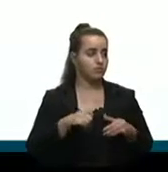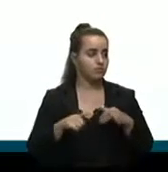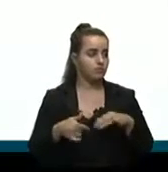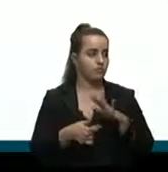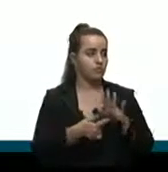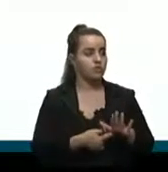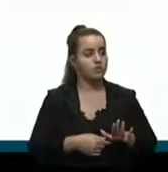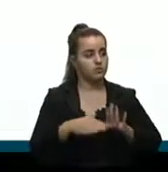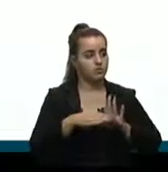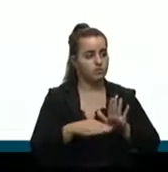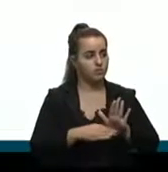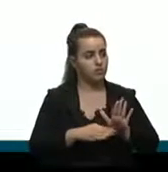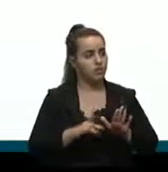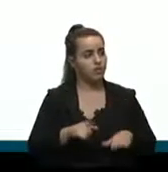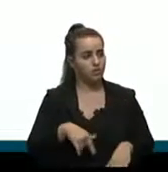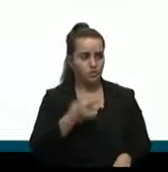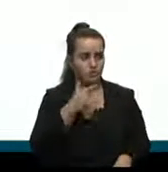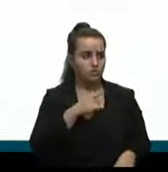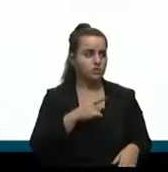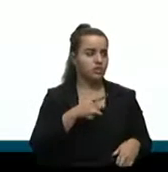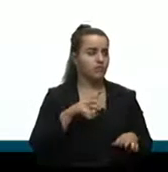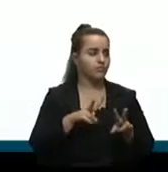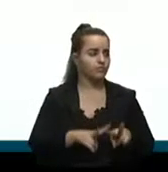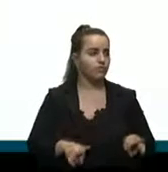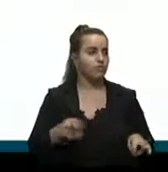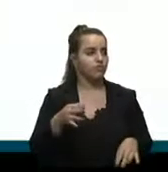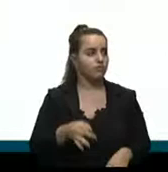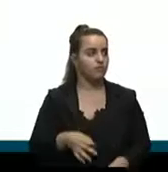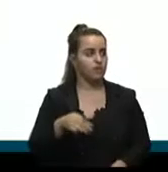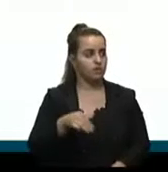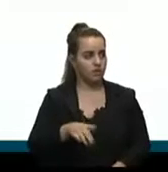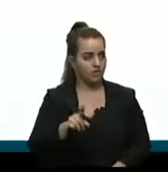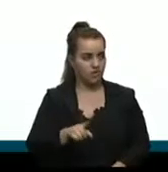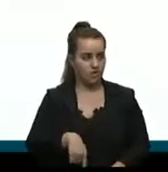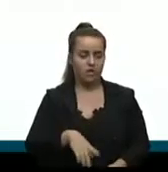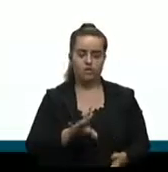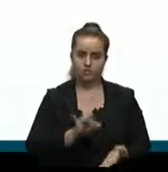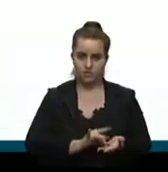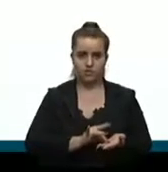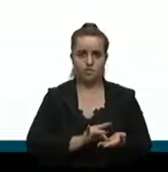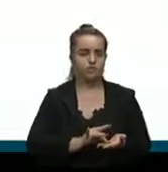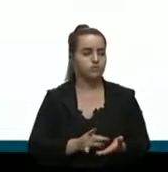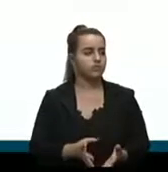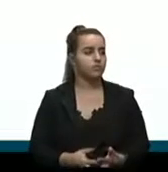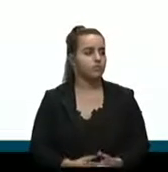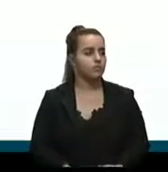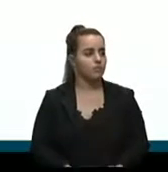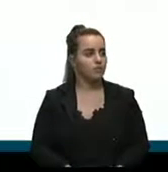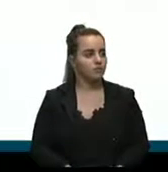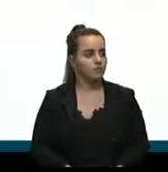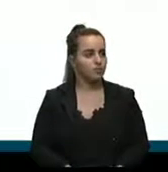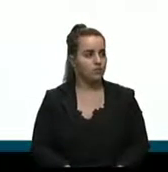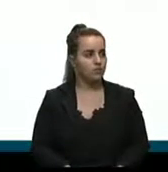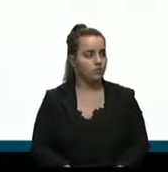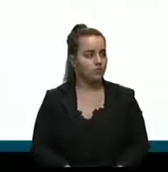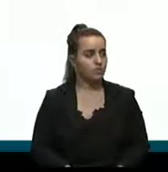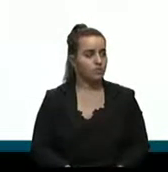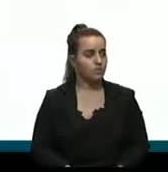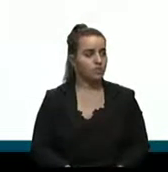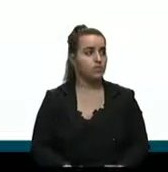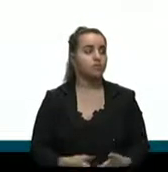dados amostrados na tabela a seguir, ela consegue constatar se a afirmação da empresa M é verídica.